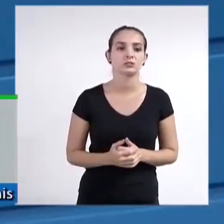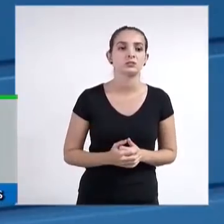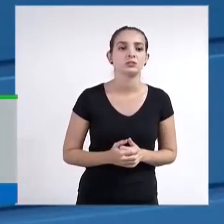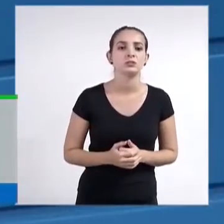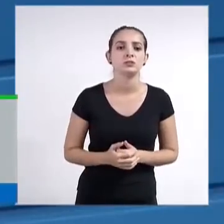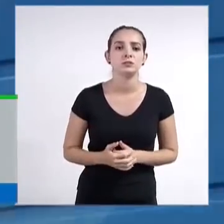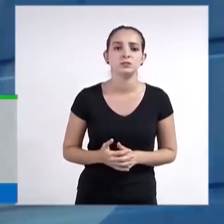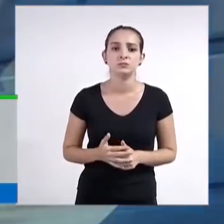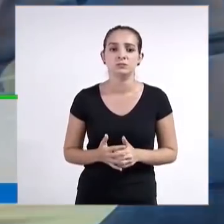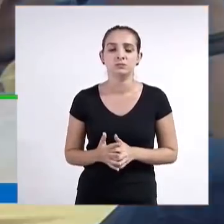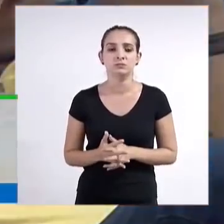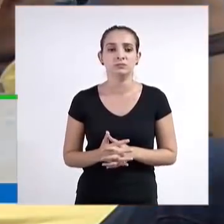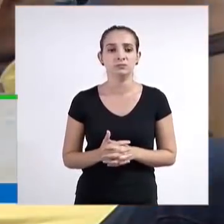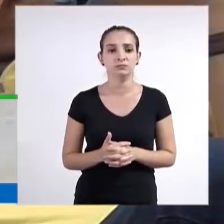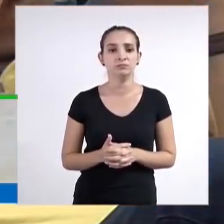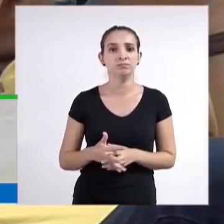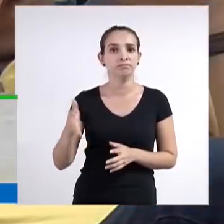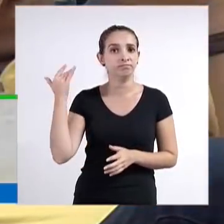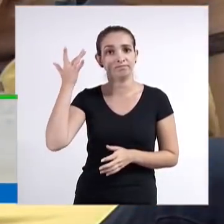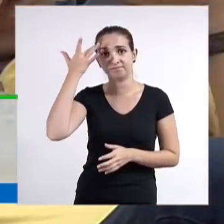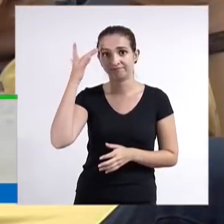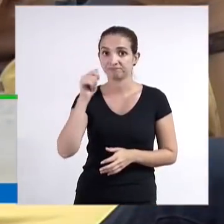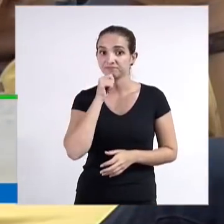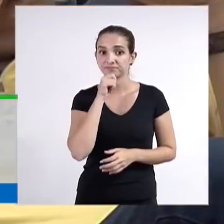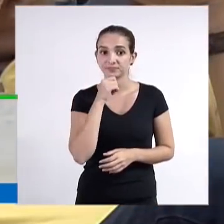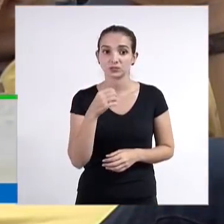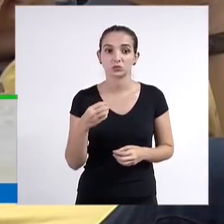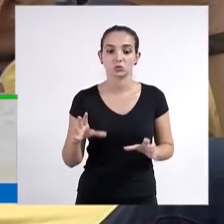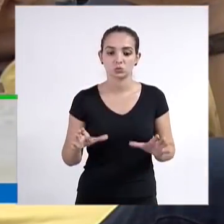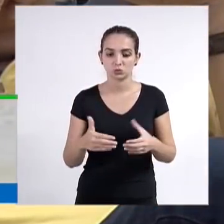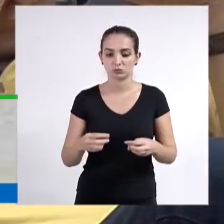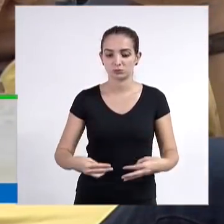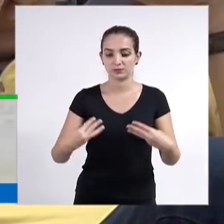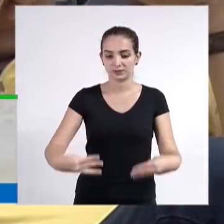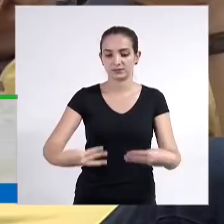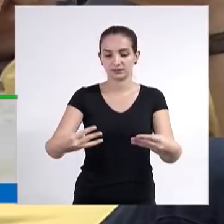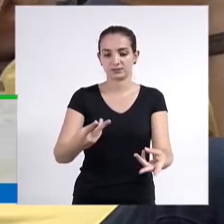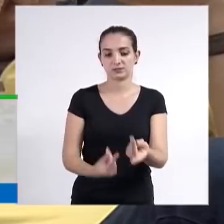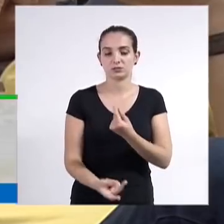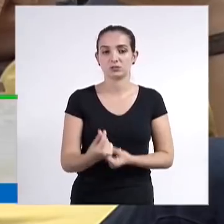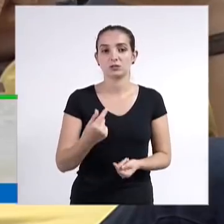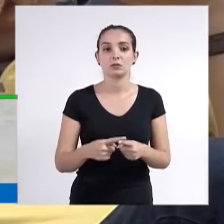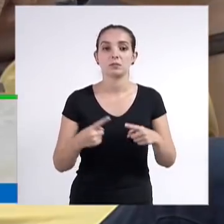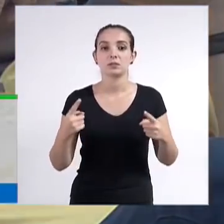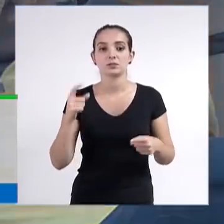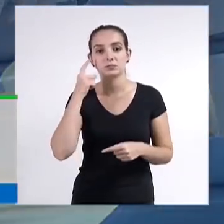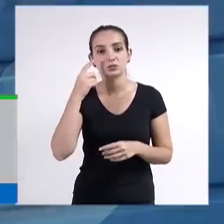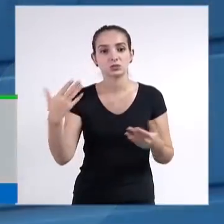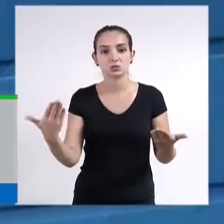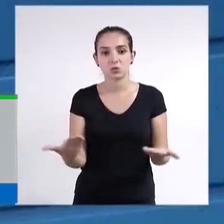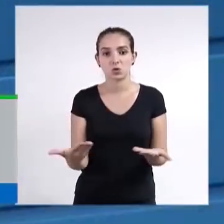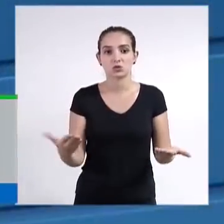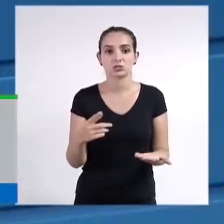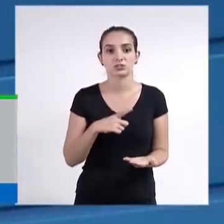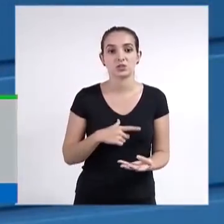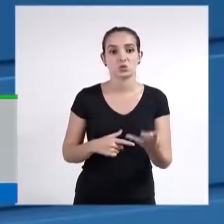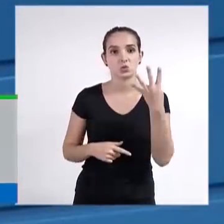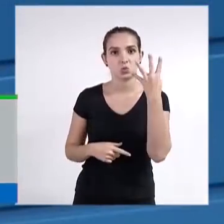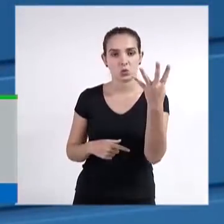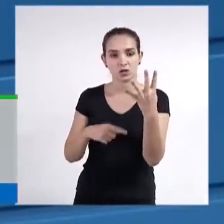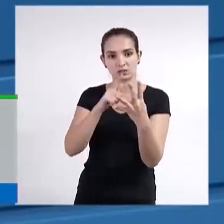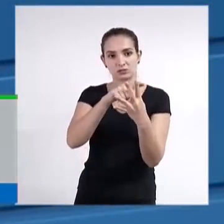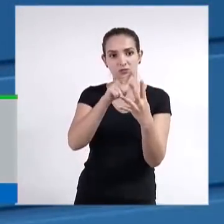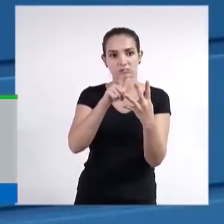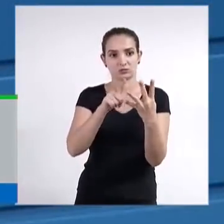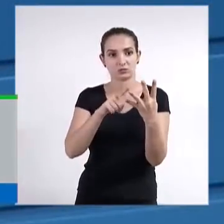parte do Ministério da Economia, ele dizia, olha, hoje o Brasil tem 4 trabalhando para cuidar de